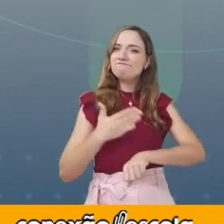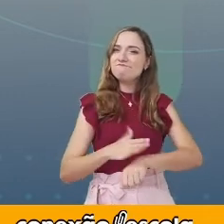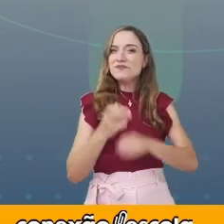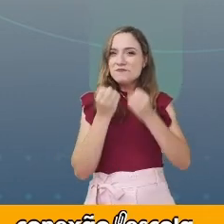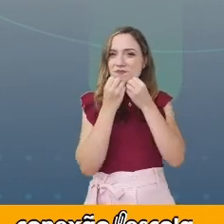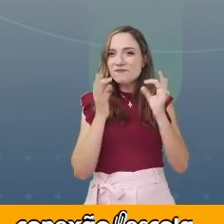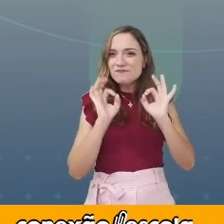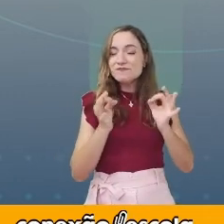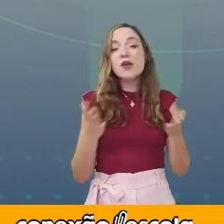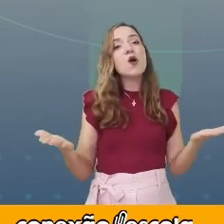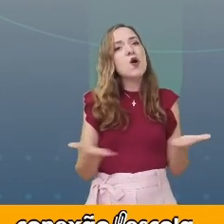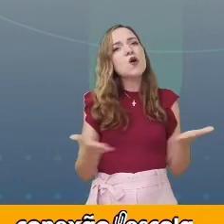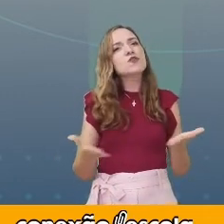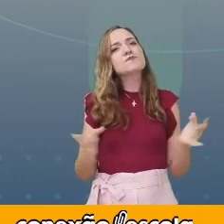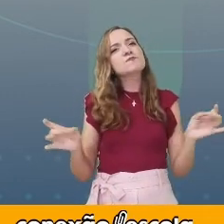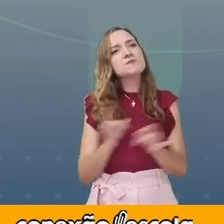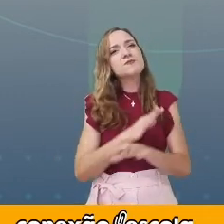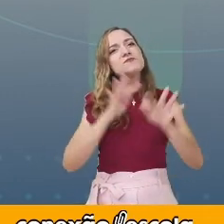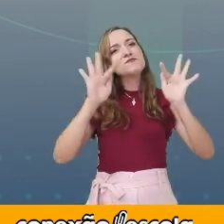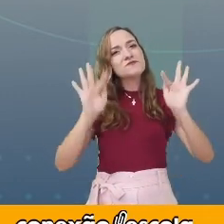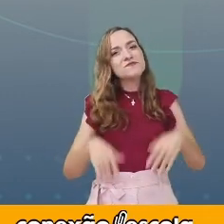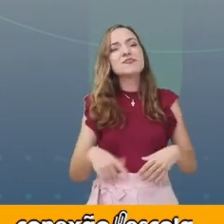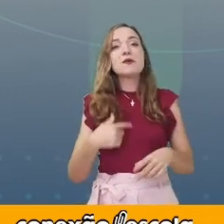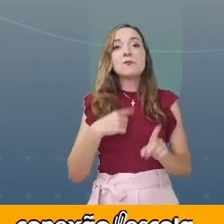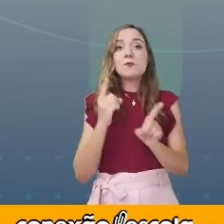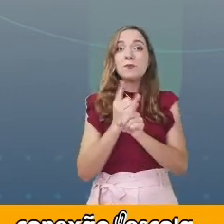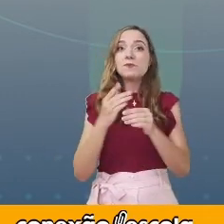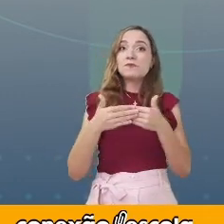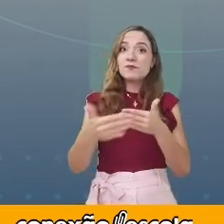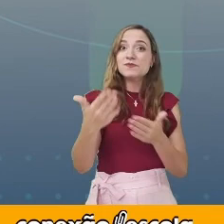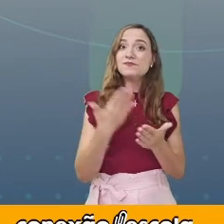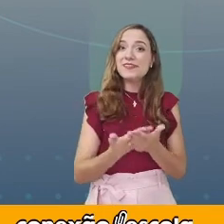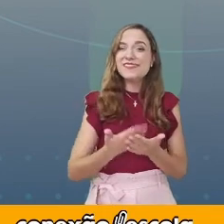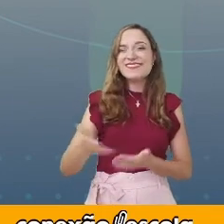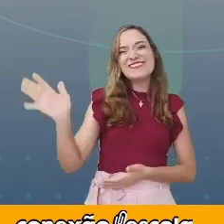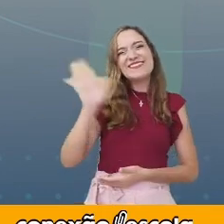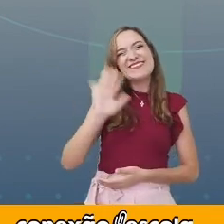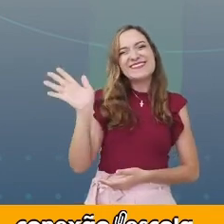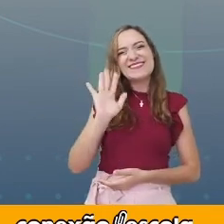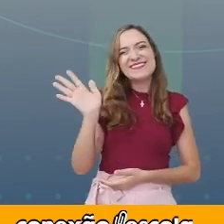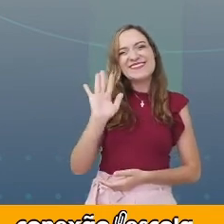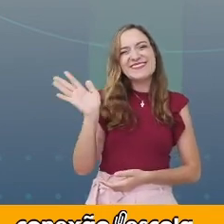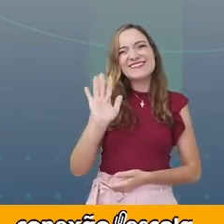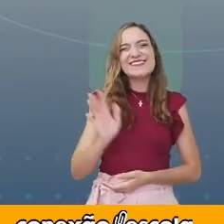bem, hoje nós ficamos por aqui e eu encontro vocês em nosso próximo encontro. Tchau, tchau.